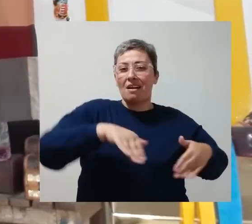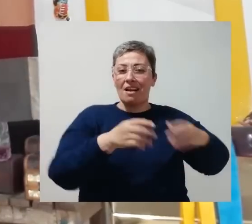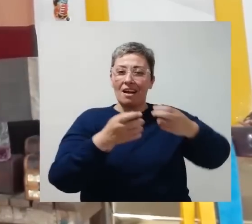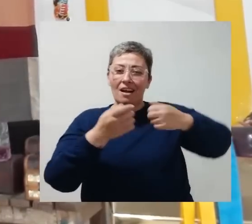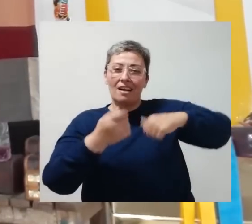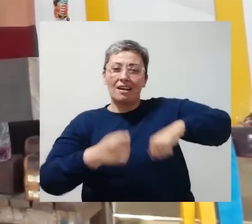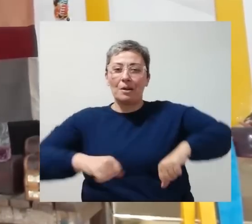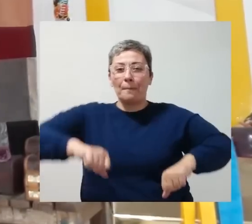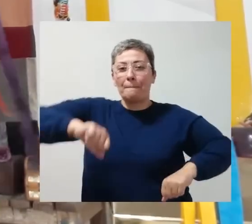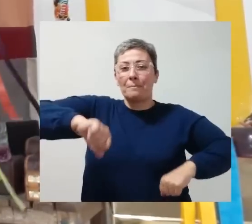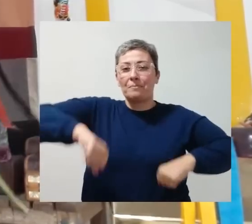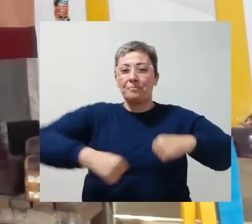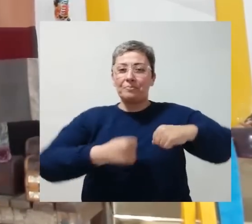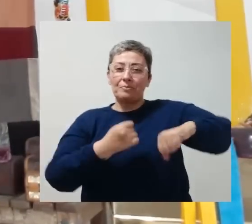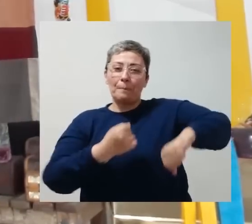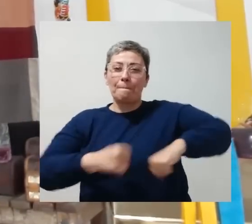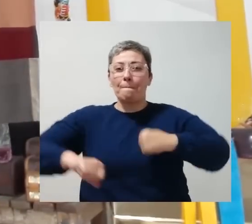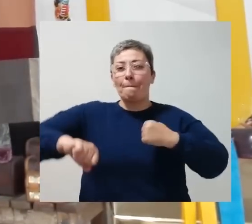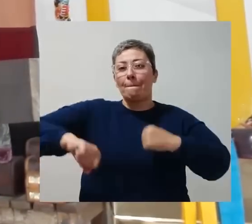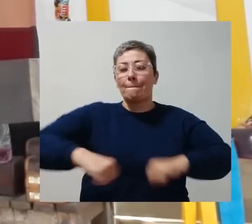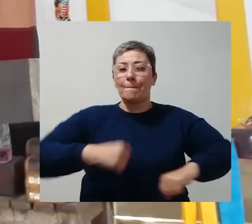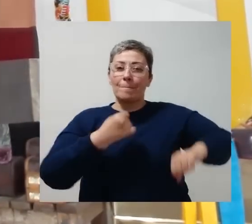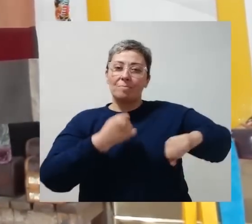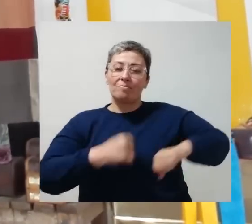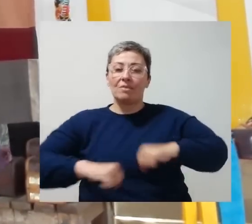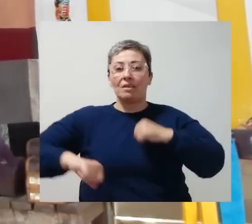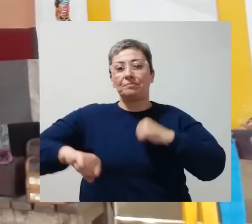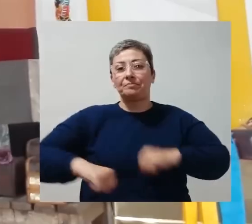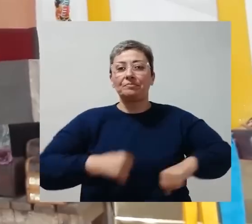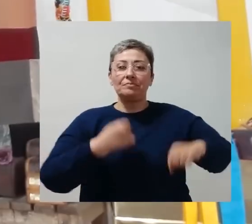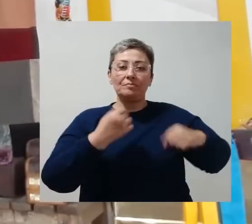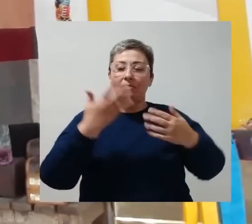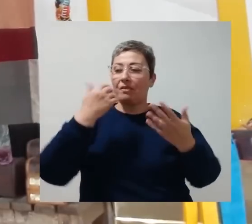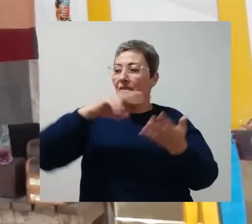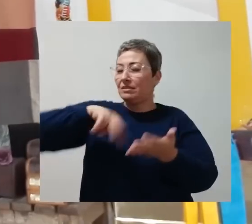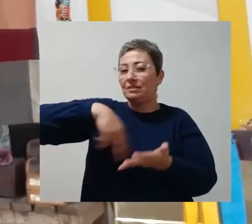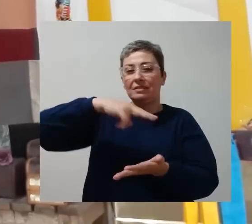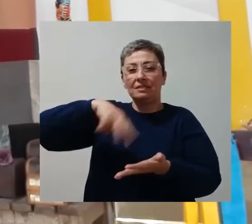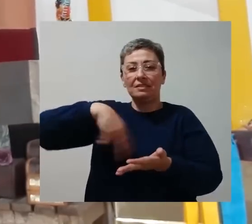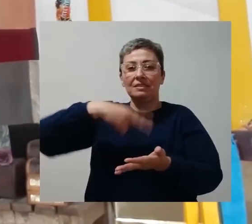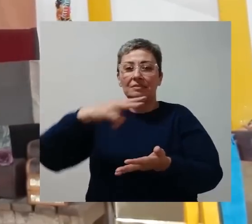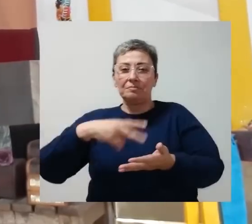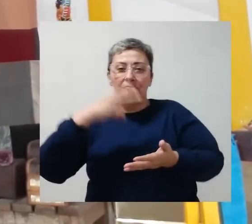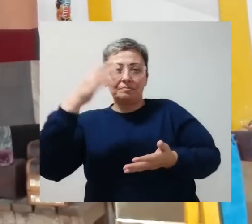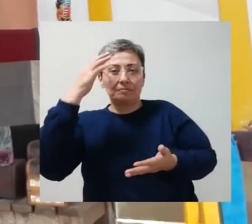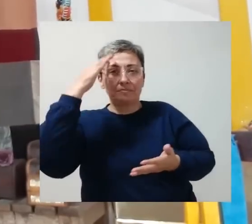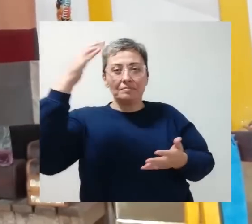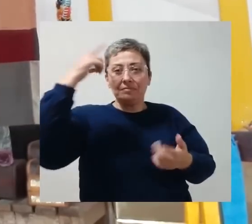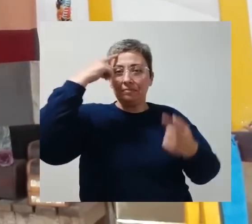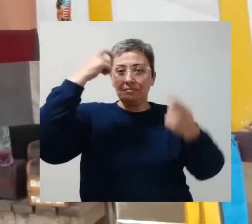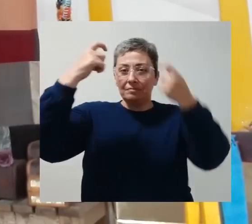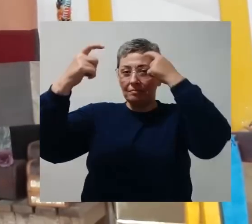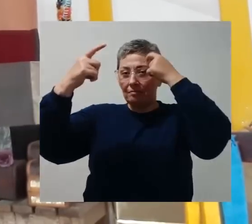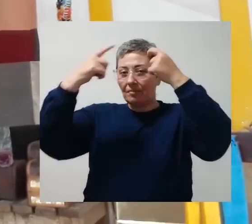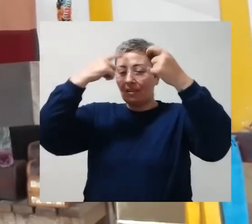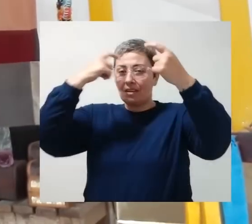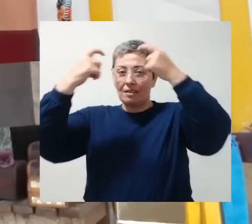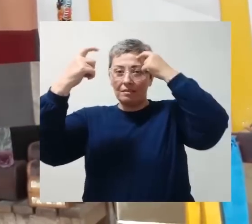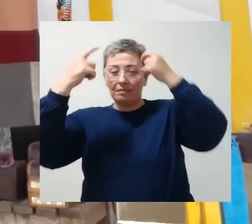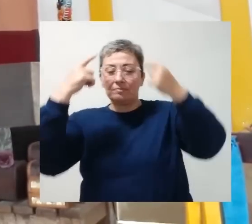grande ciranda, vamos cantar e vamos dançar com as nossas